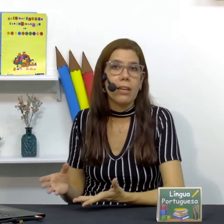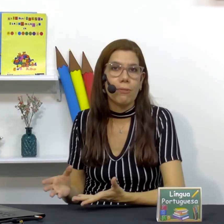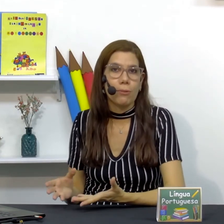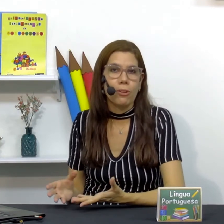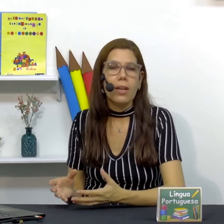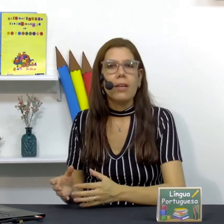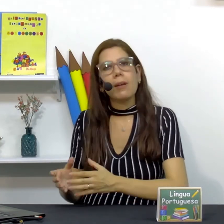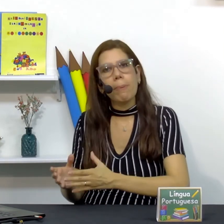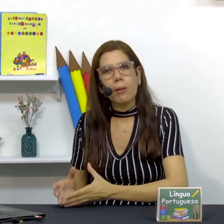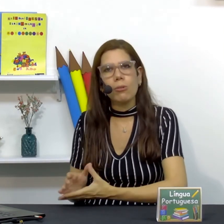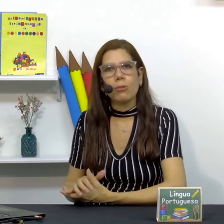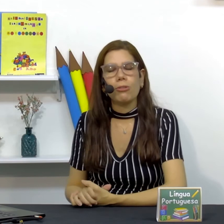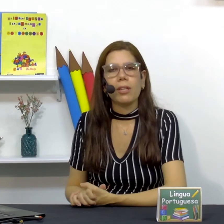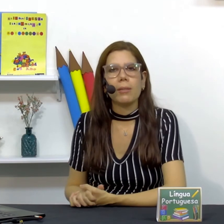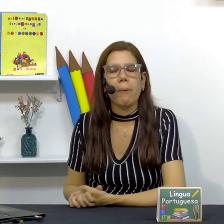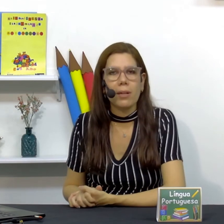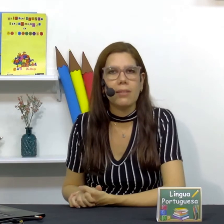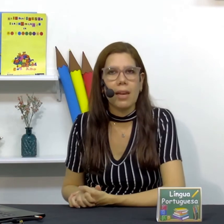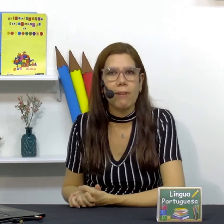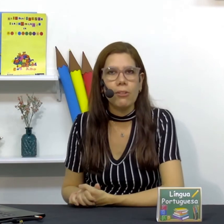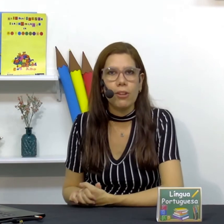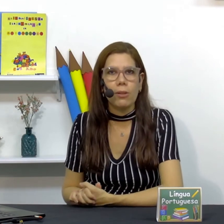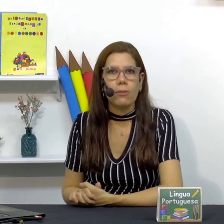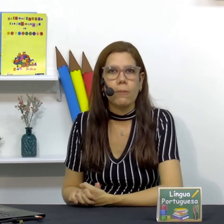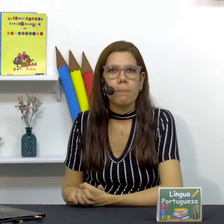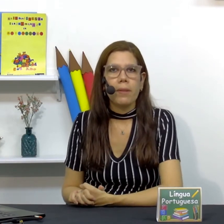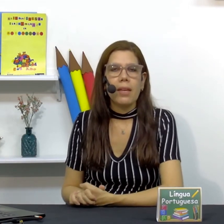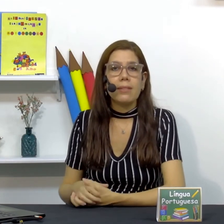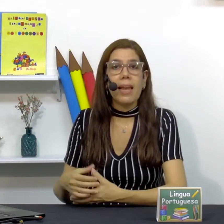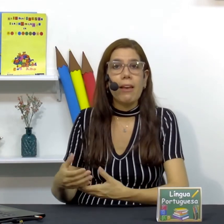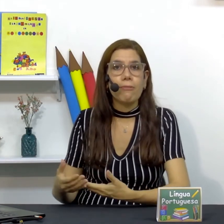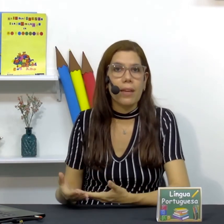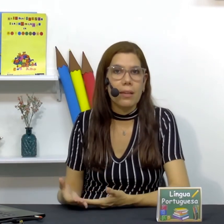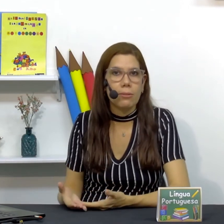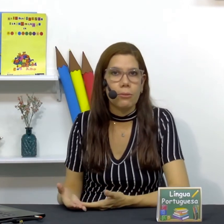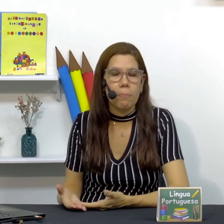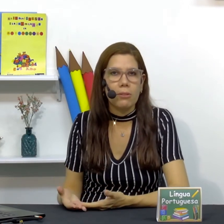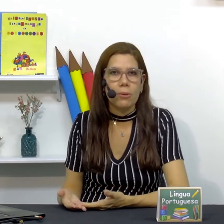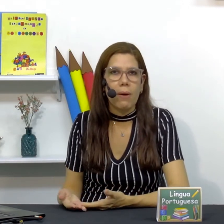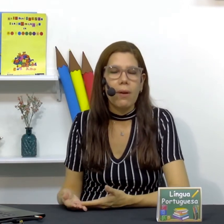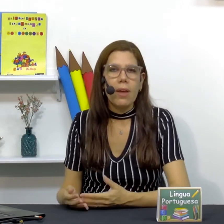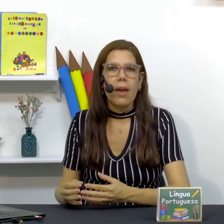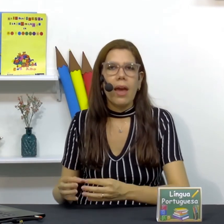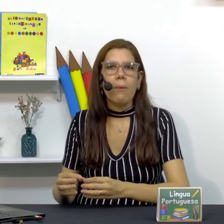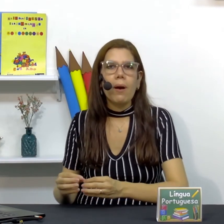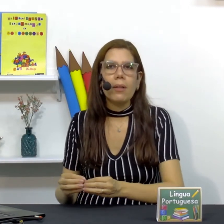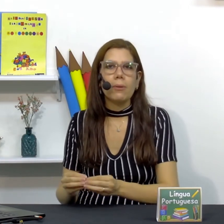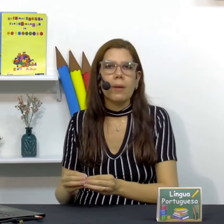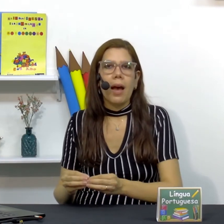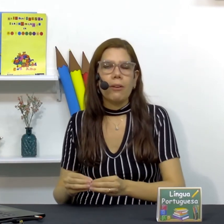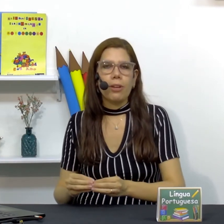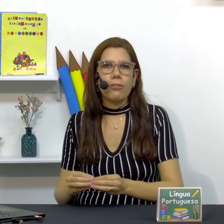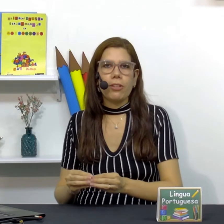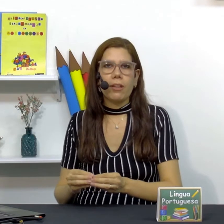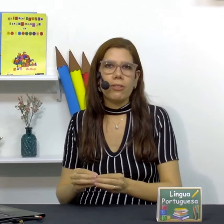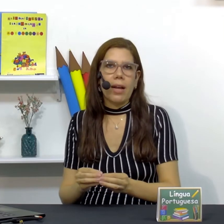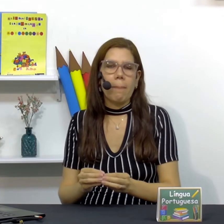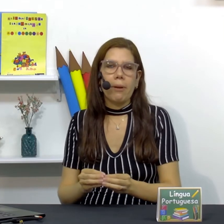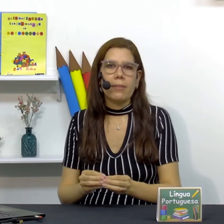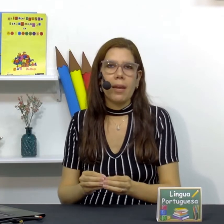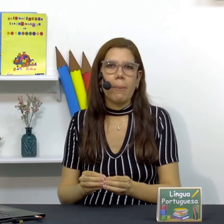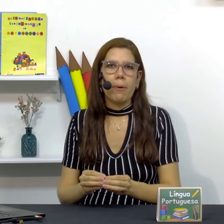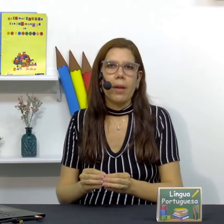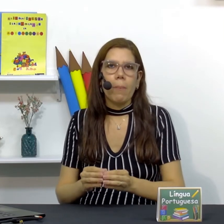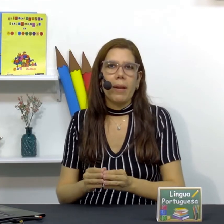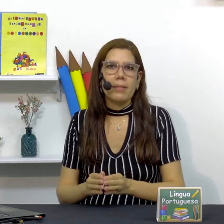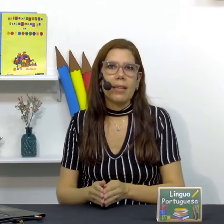produtos, livros. São produtos que podem ser vendidos. Serviços, pessoal, é quando a gente está,